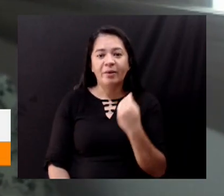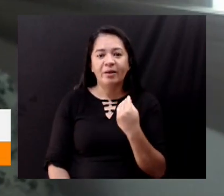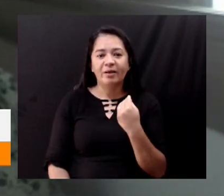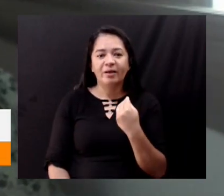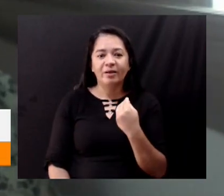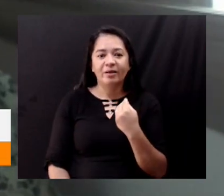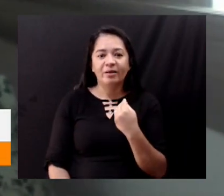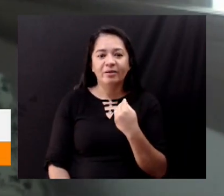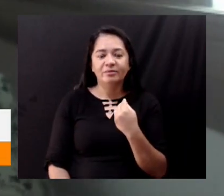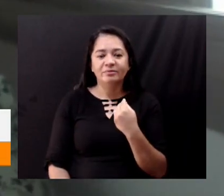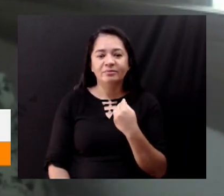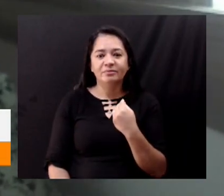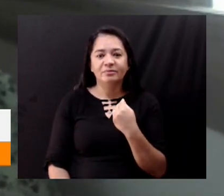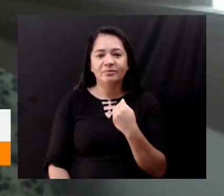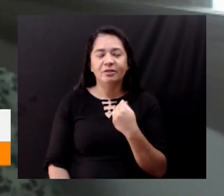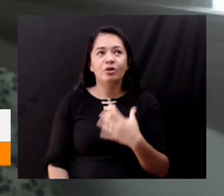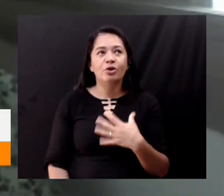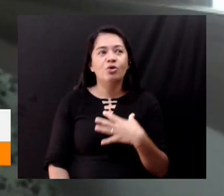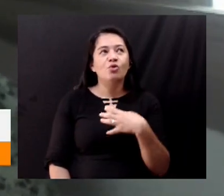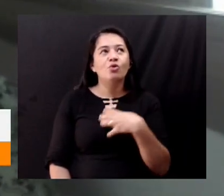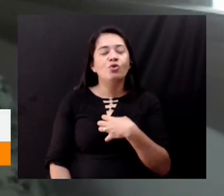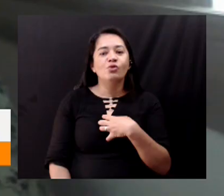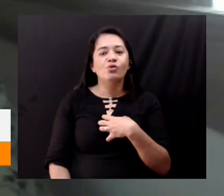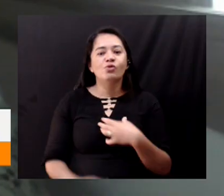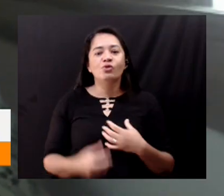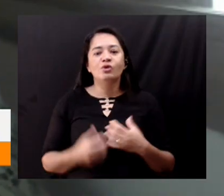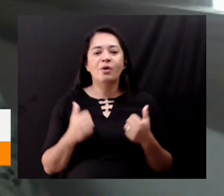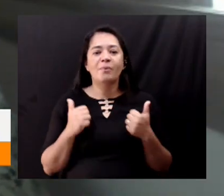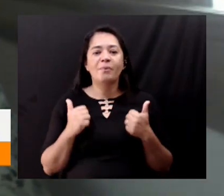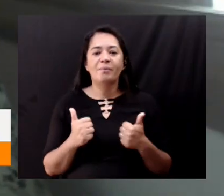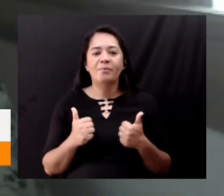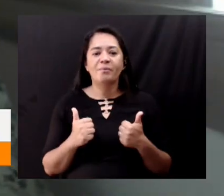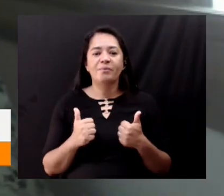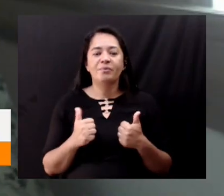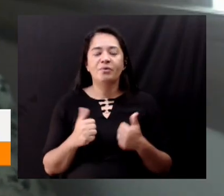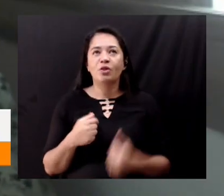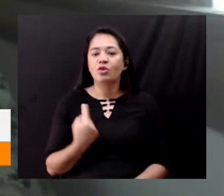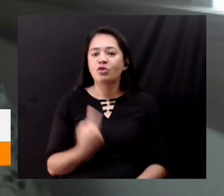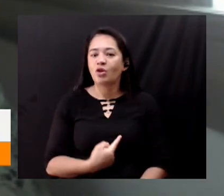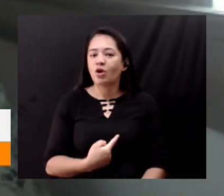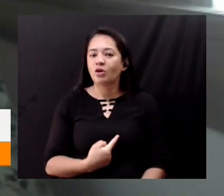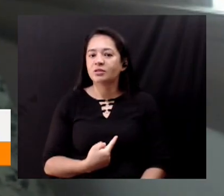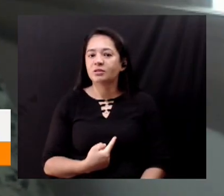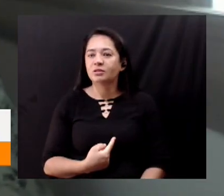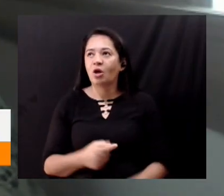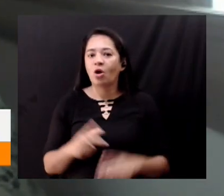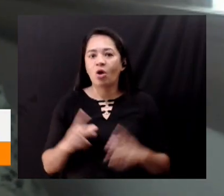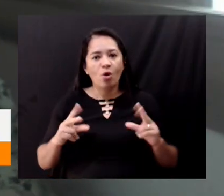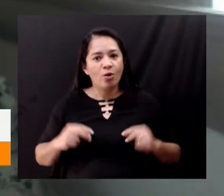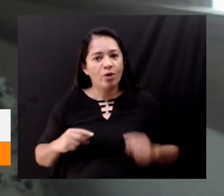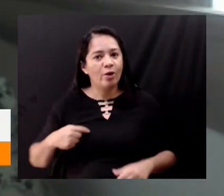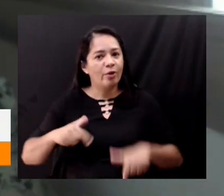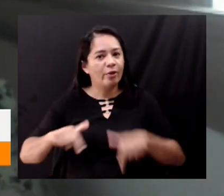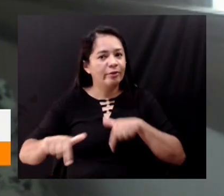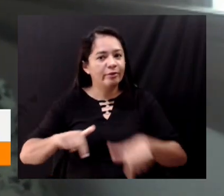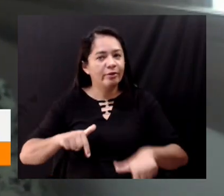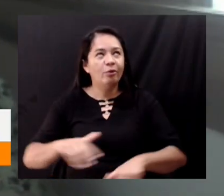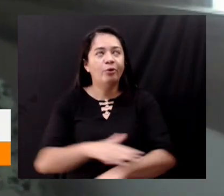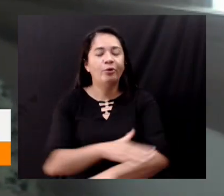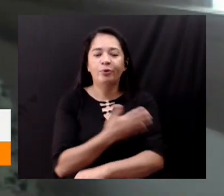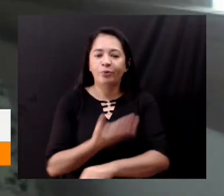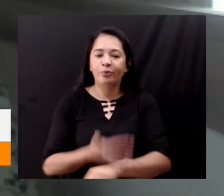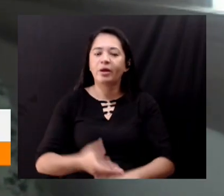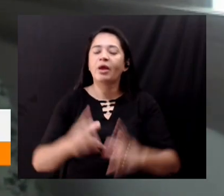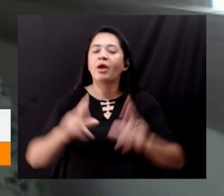recompensar. Aquela famosa historinha, né? Nossa, eu trabalhei tanto hoje o dia inteiro, eu mereço comer uma pizza, eu mereço comer um Uhum. doce,